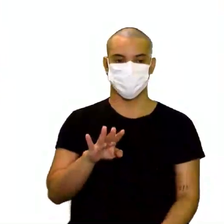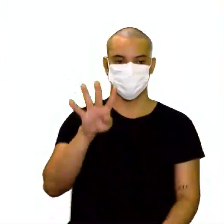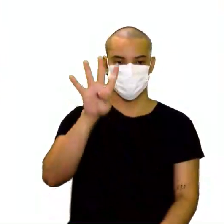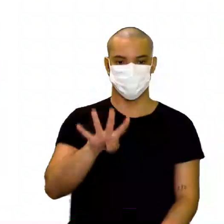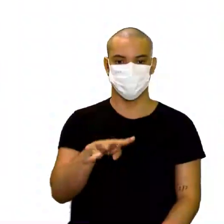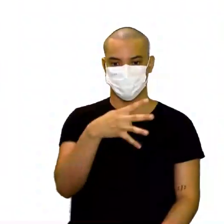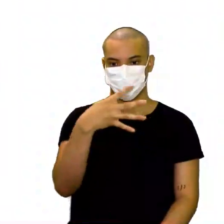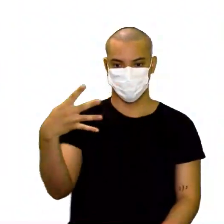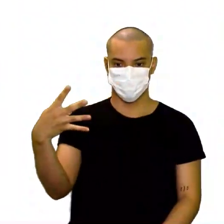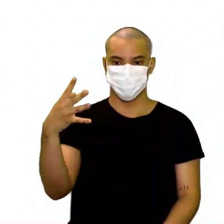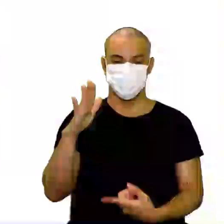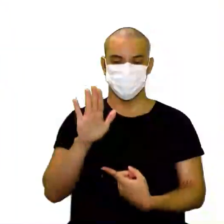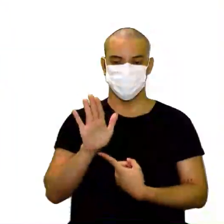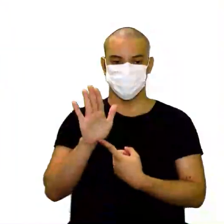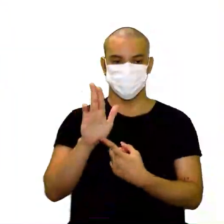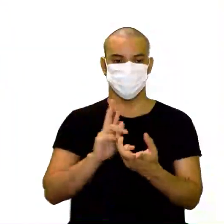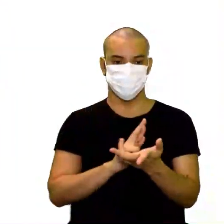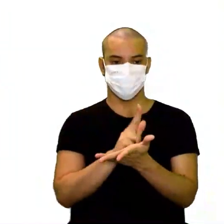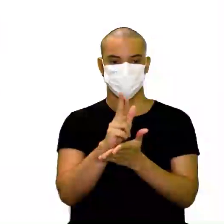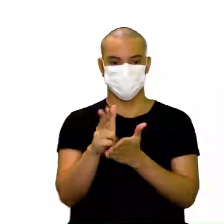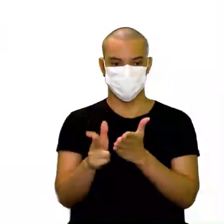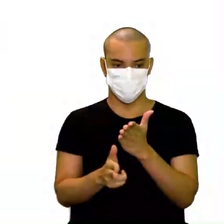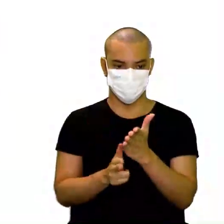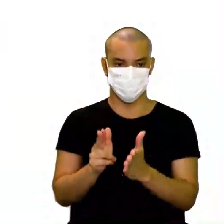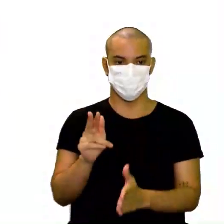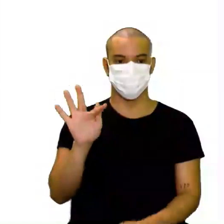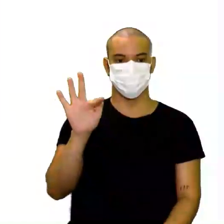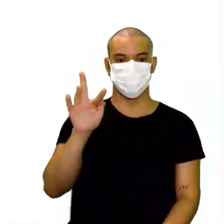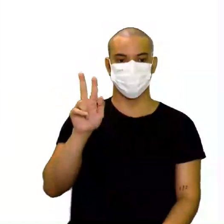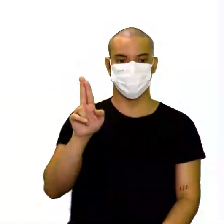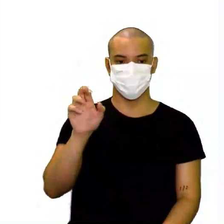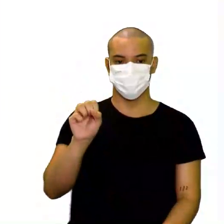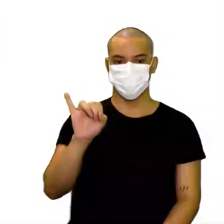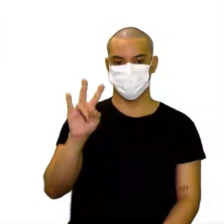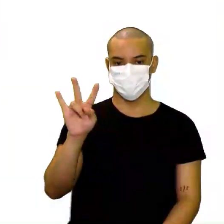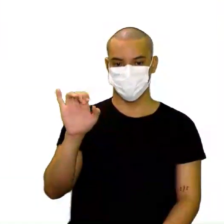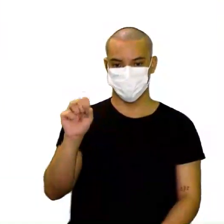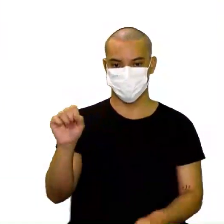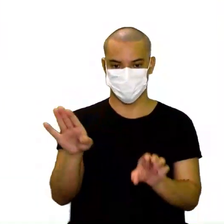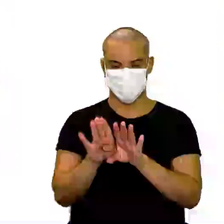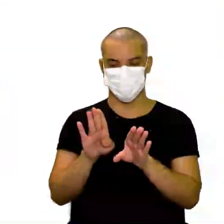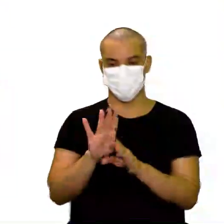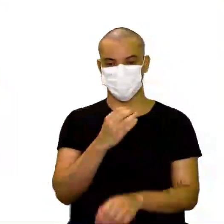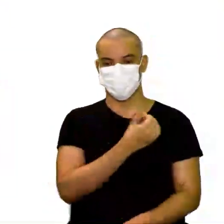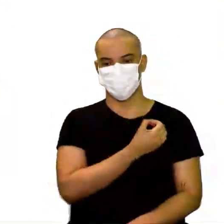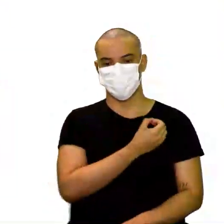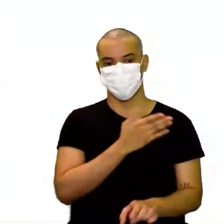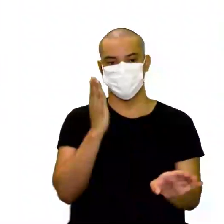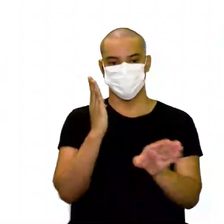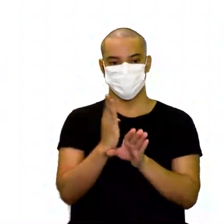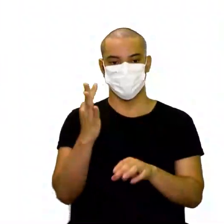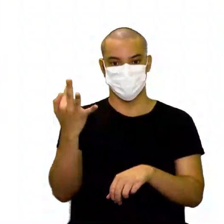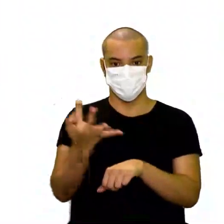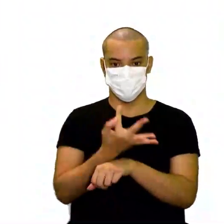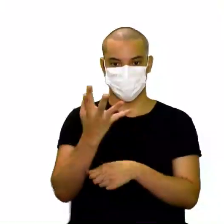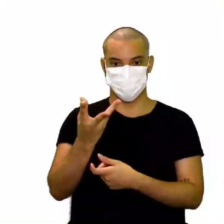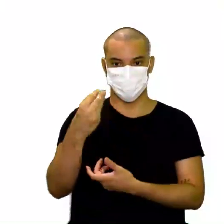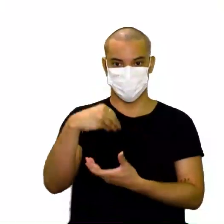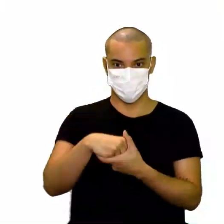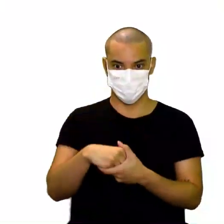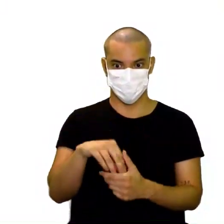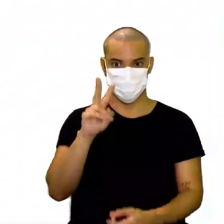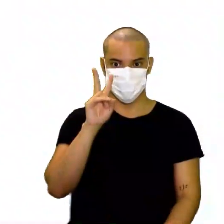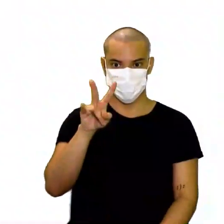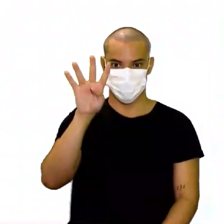seguir mostra uma série de fusíveis e os valores de corrente por eles suportados. Vamos dar uma olhadinha